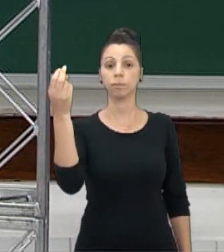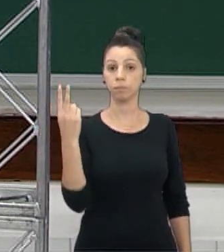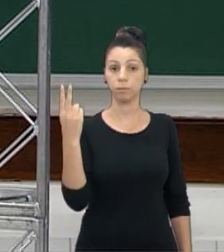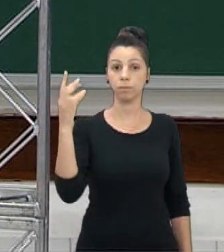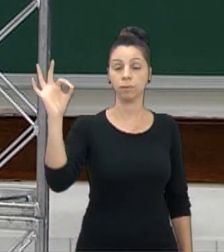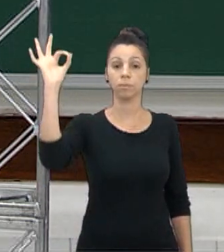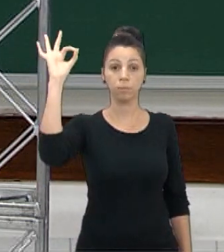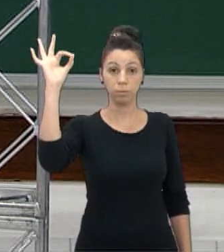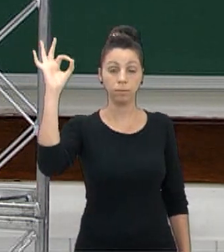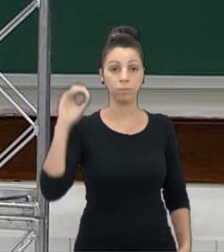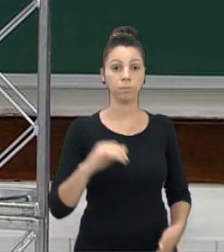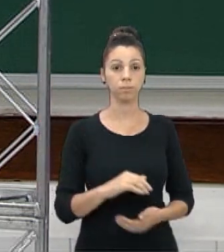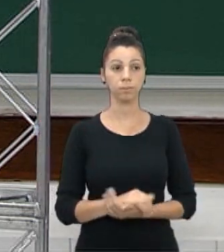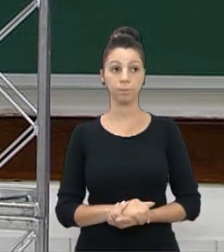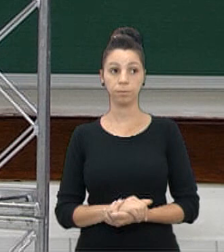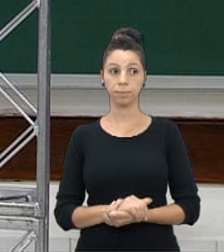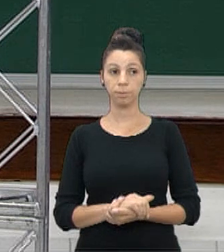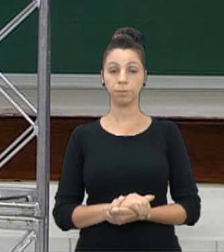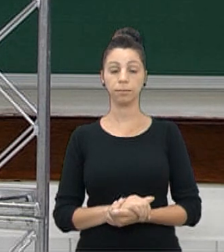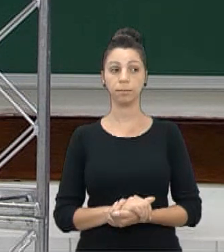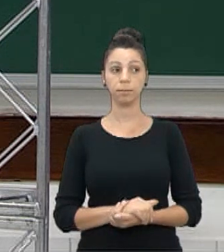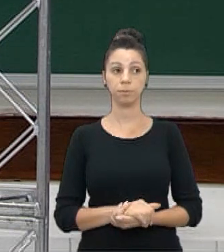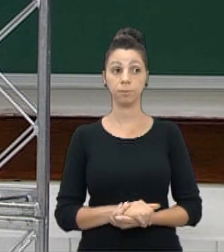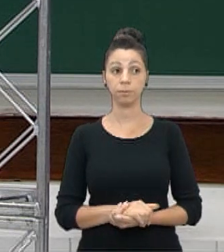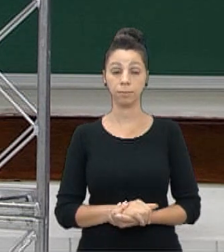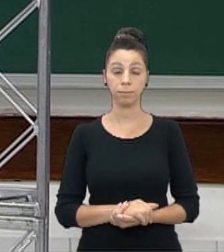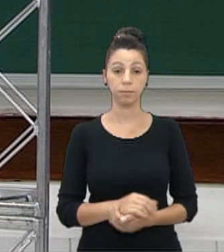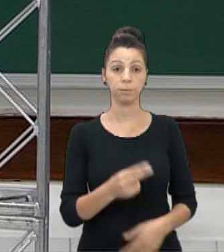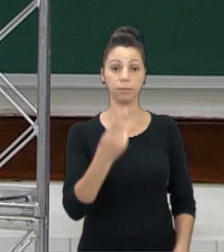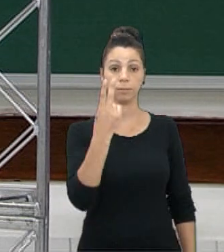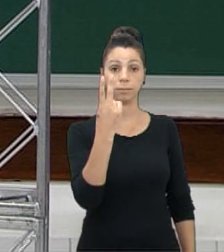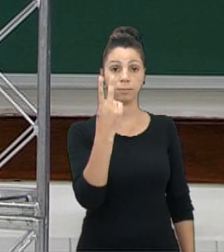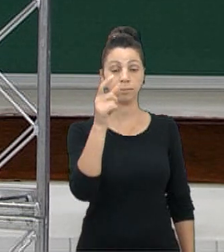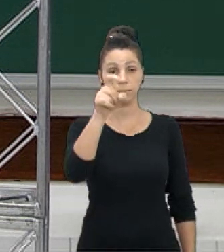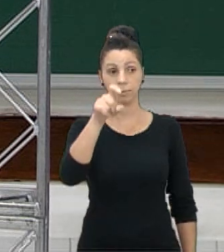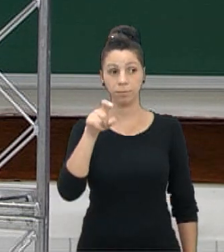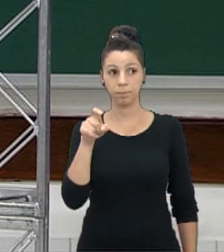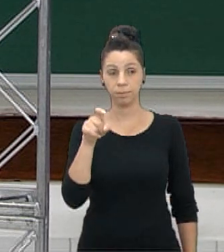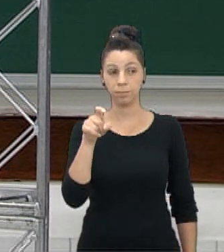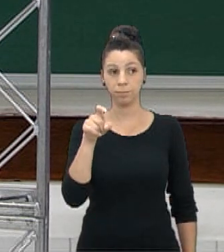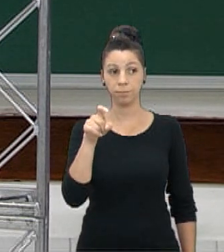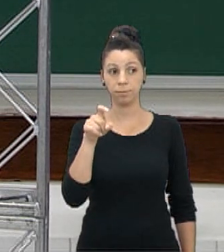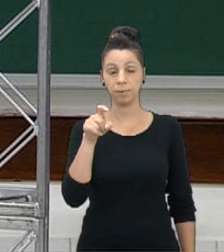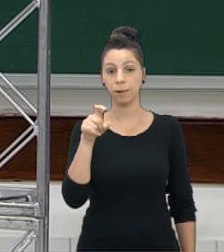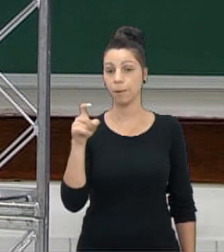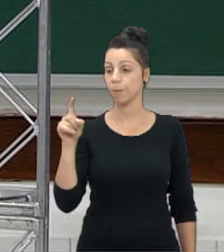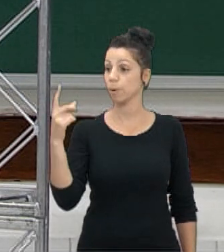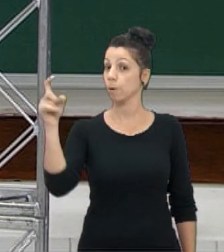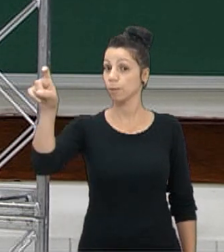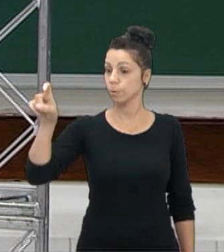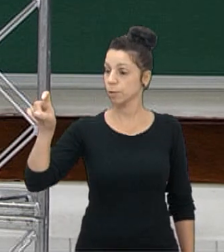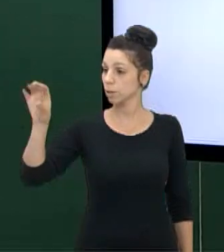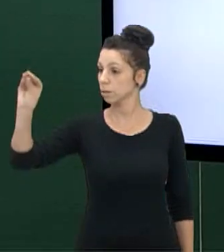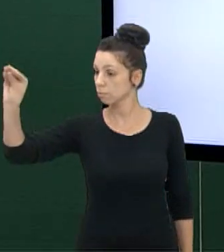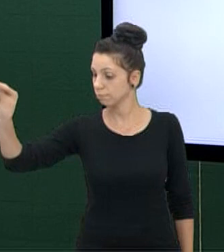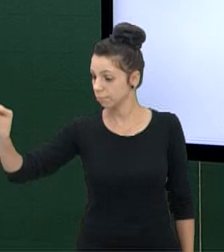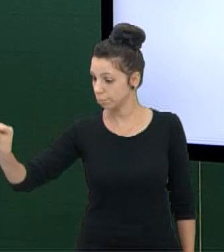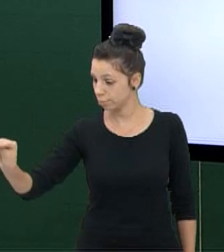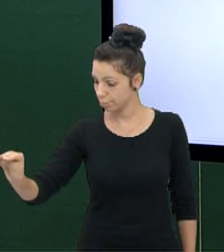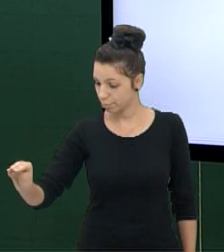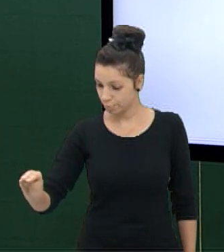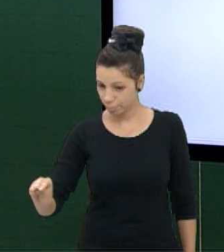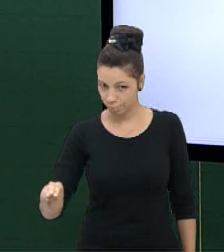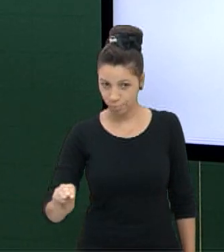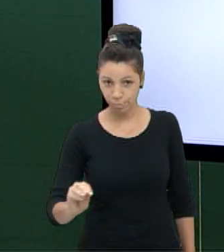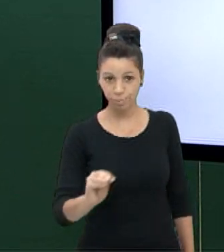graus. Sendo assim, nós temos 2x, passa o x que estava no segundo membro